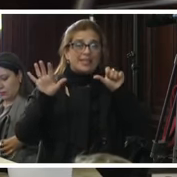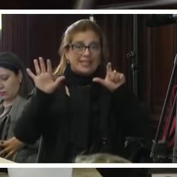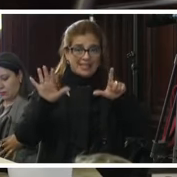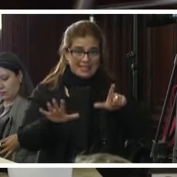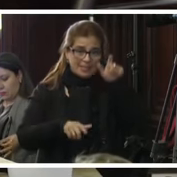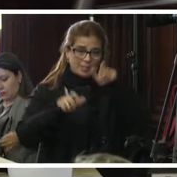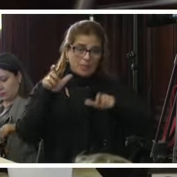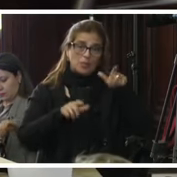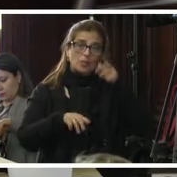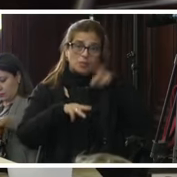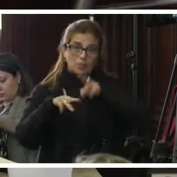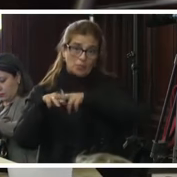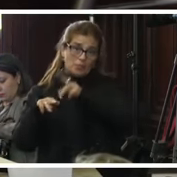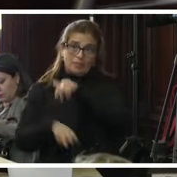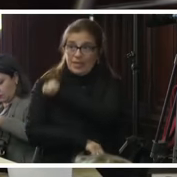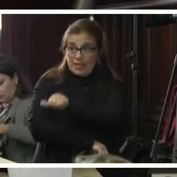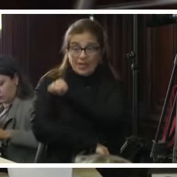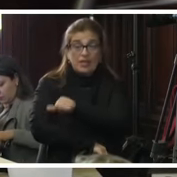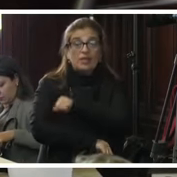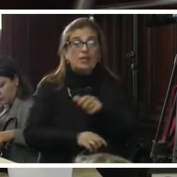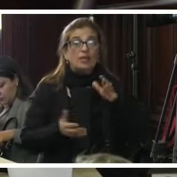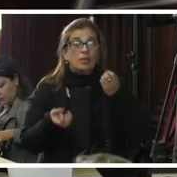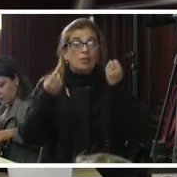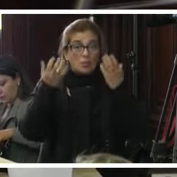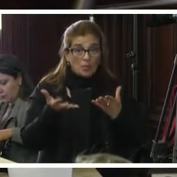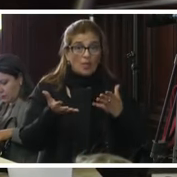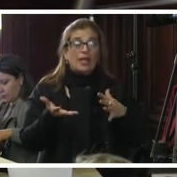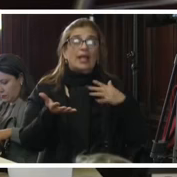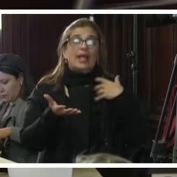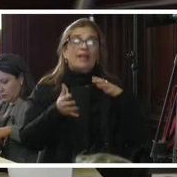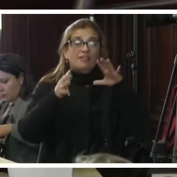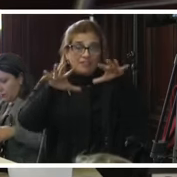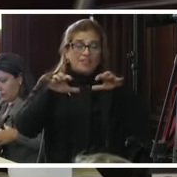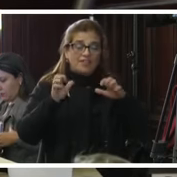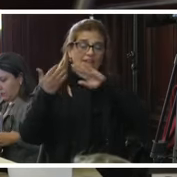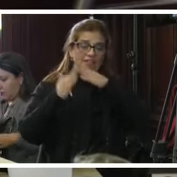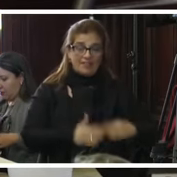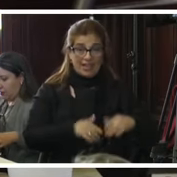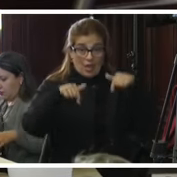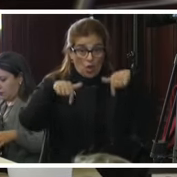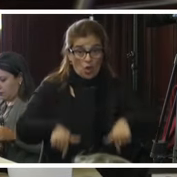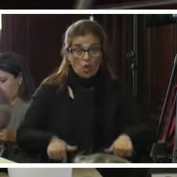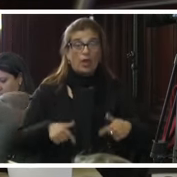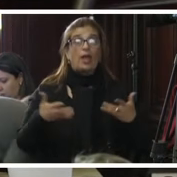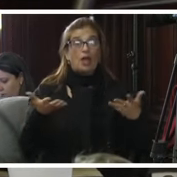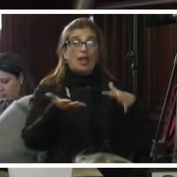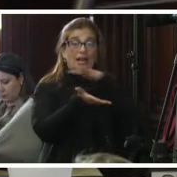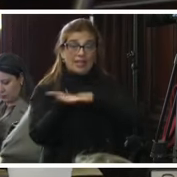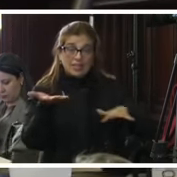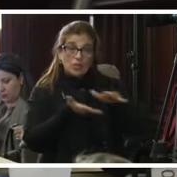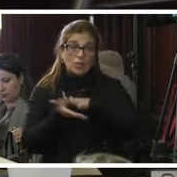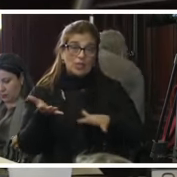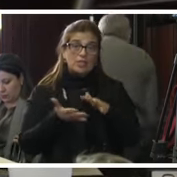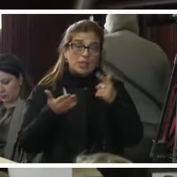pela Polícia Militar do Estado do Rio de Janeiro por furar um bloqueio policial na favela da Rocinha, hoje. Na conjuntura de recentes